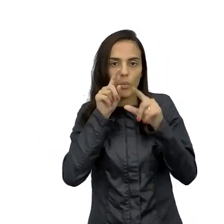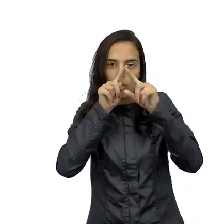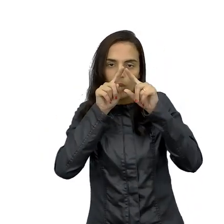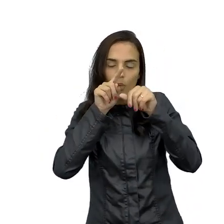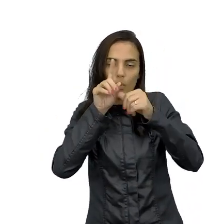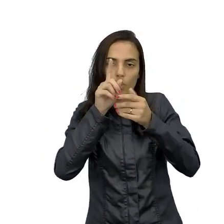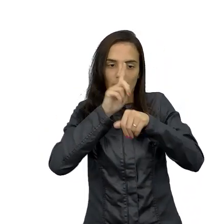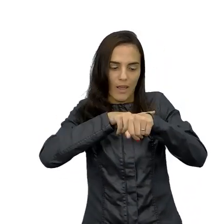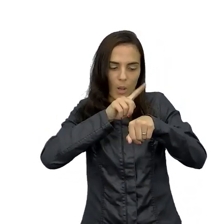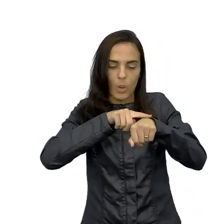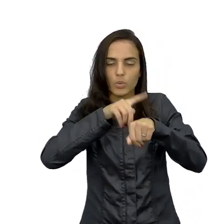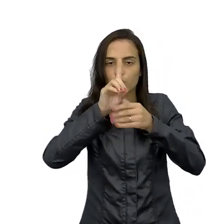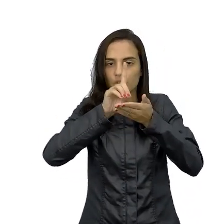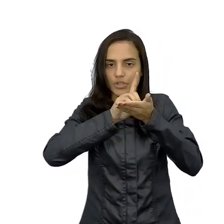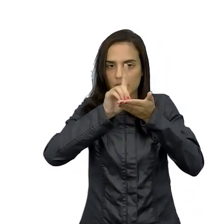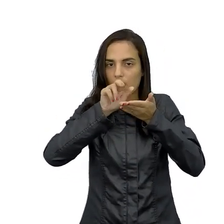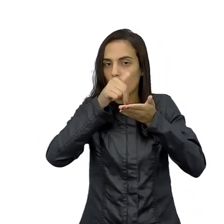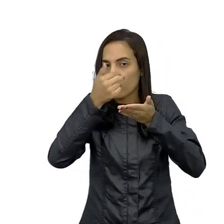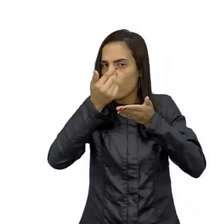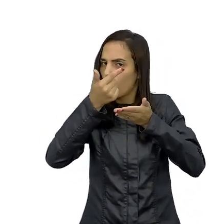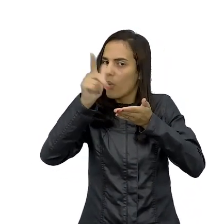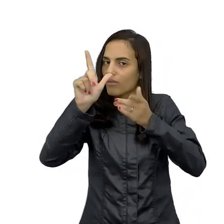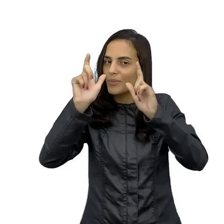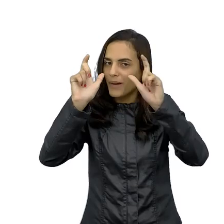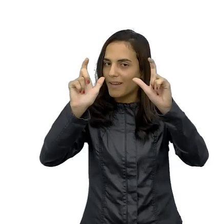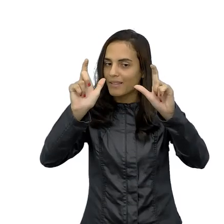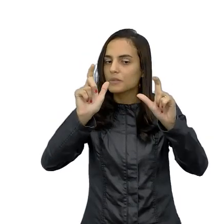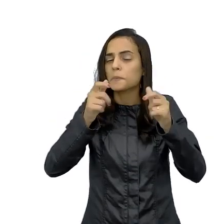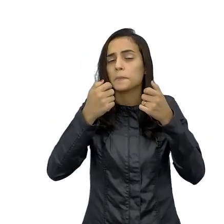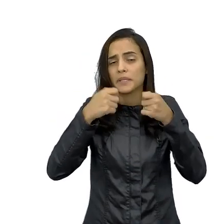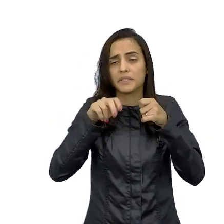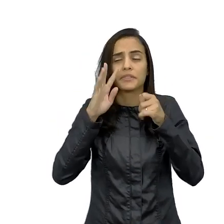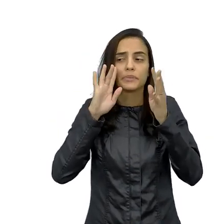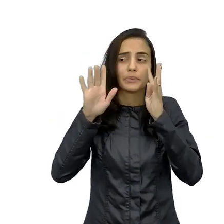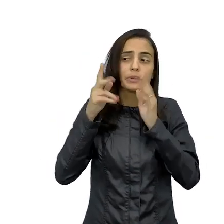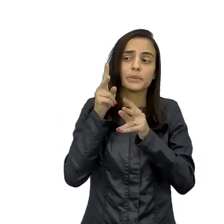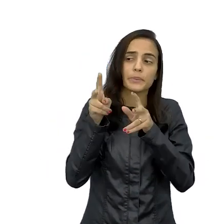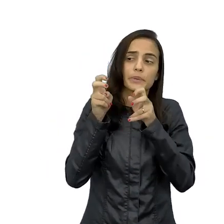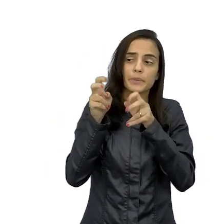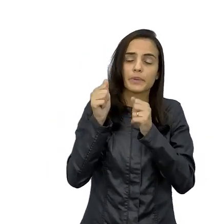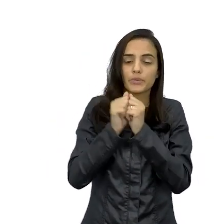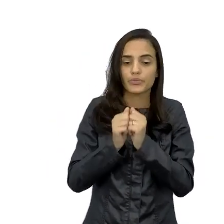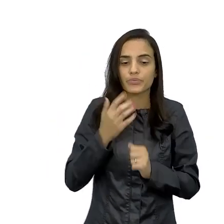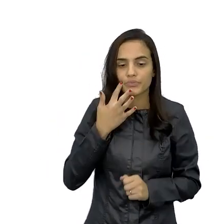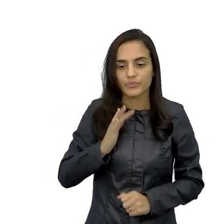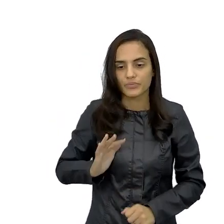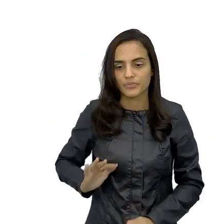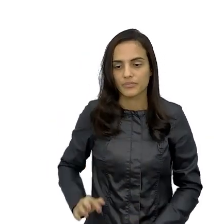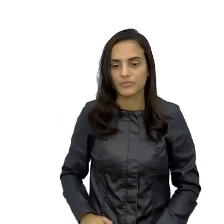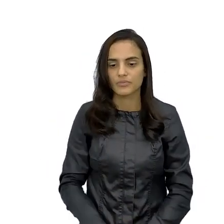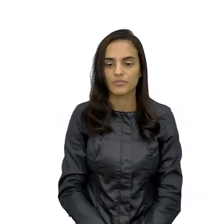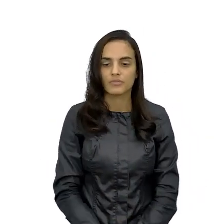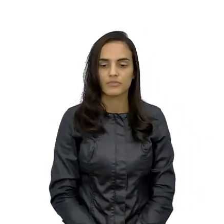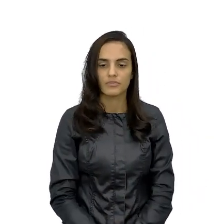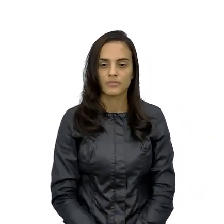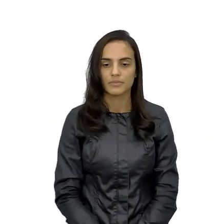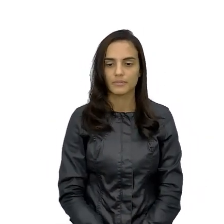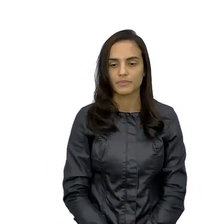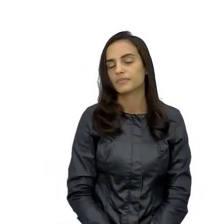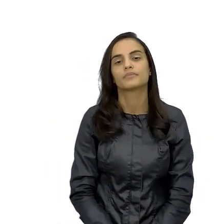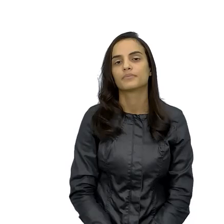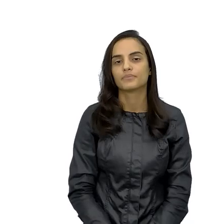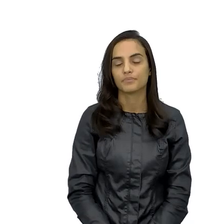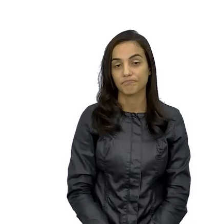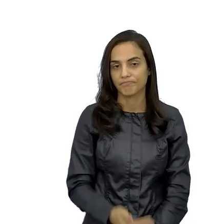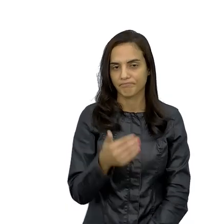e o digital, tem muitos elementos que precisam ser refletidos com as crianças. Bom,